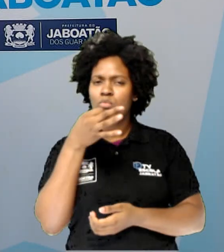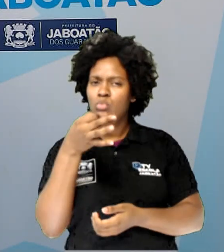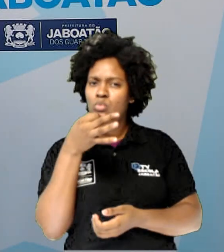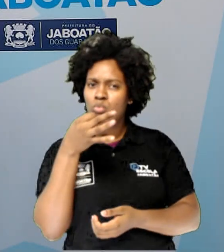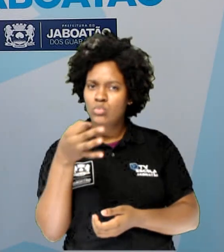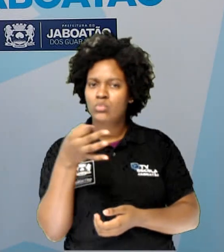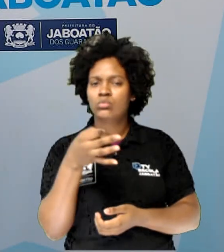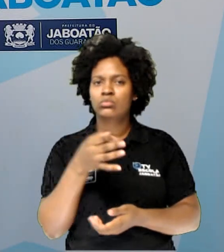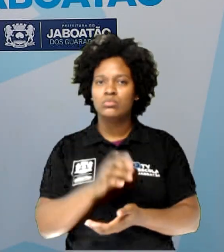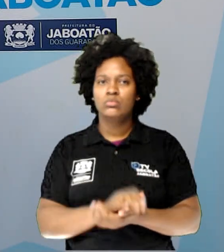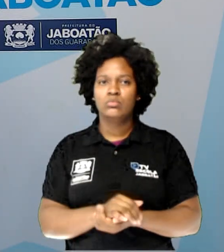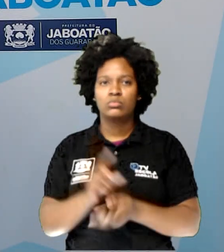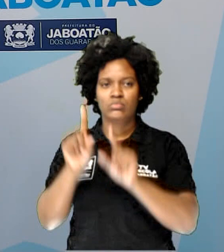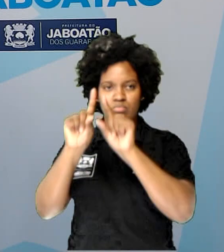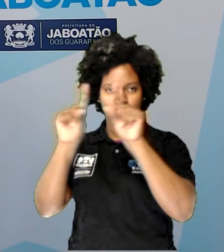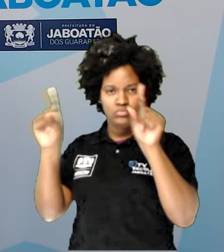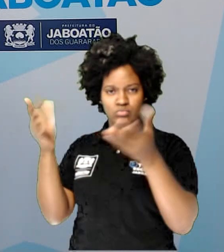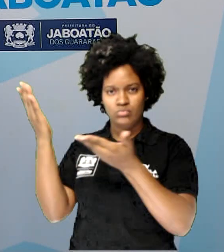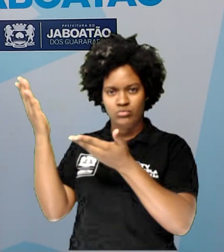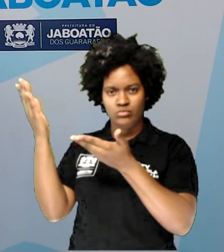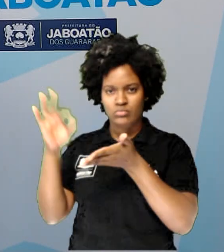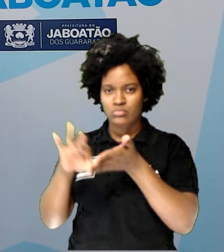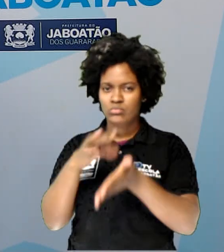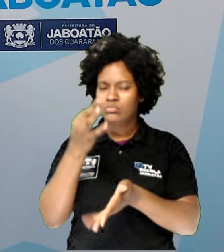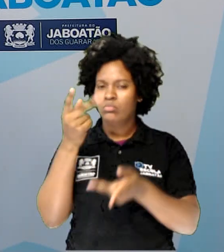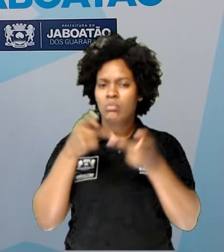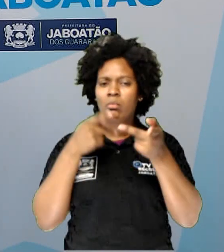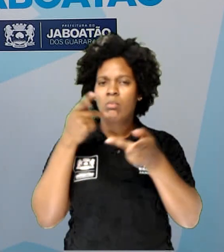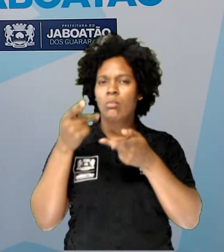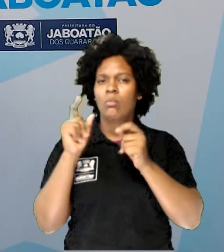sobre a obra Crônicas de Nárnia. E o autor ele fala um